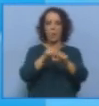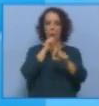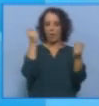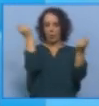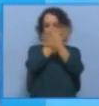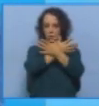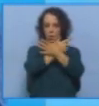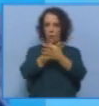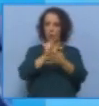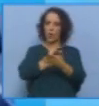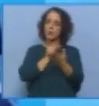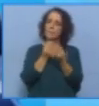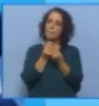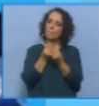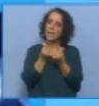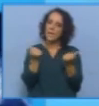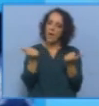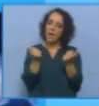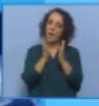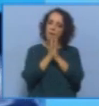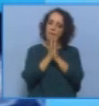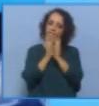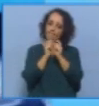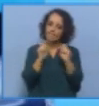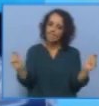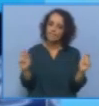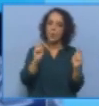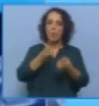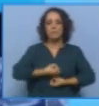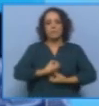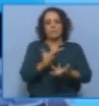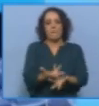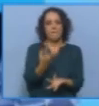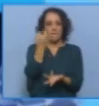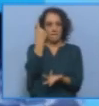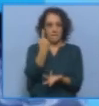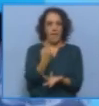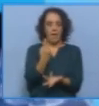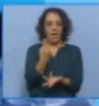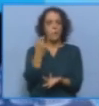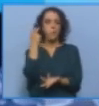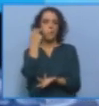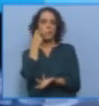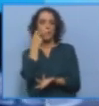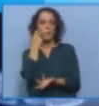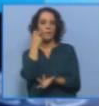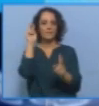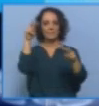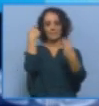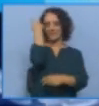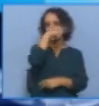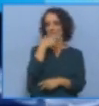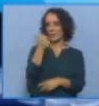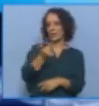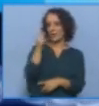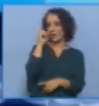com Deus ou a nossa maneira de rezar ou de expressar a nossa fé no dar nas vistas, no ficar bem para a fotografia ou ficar